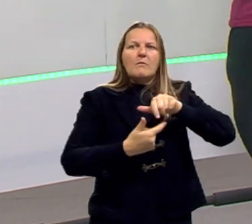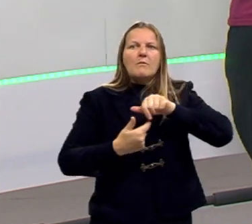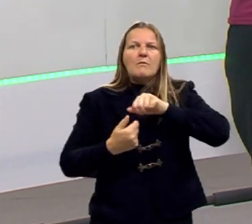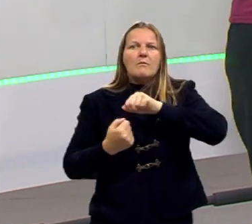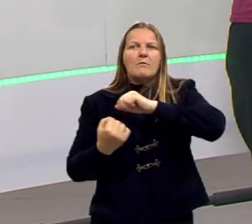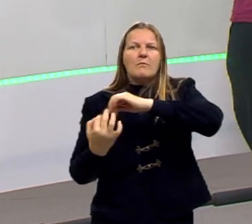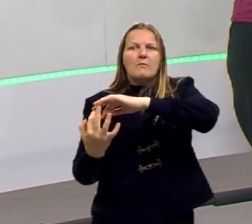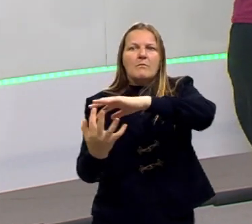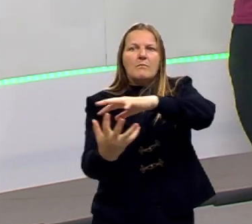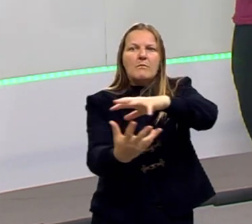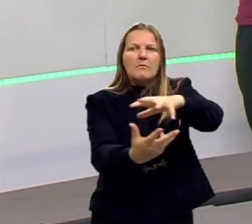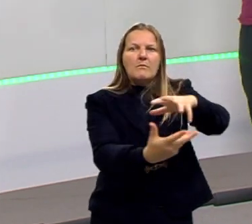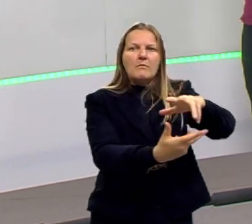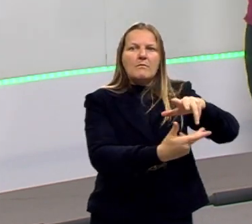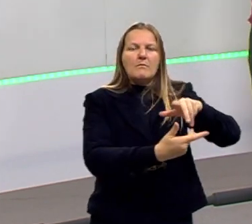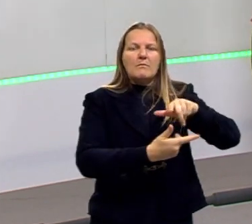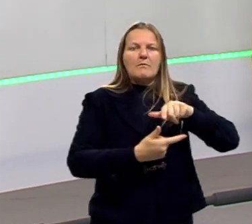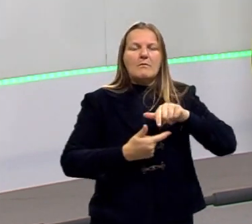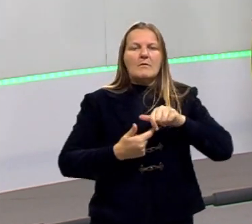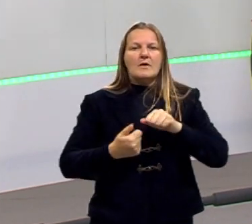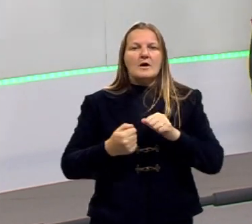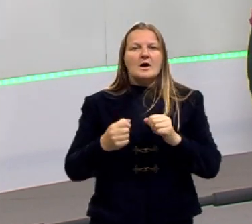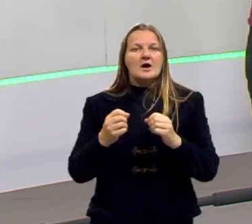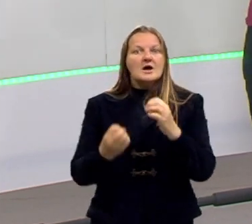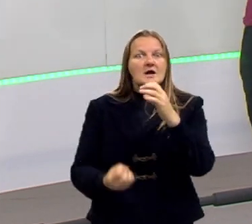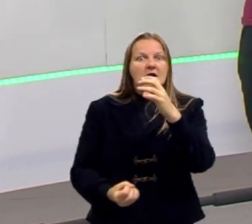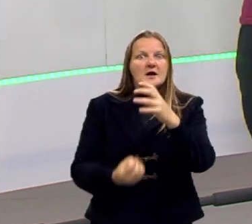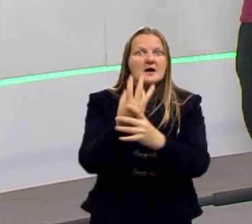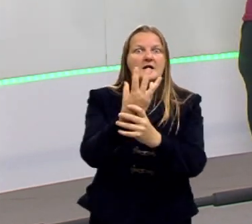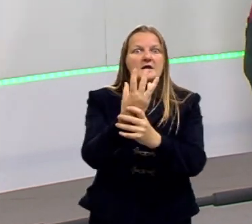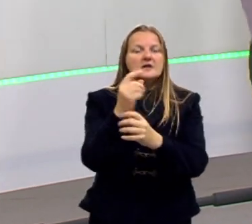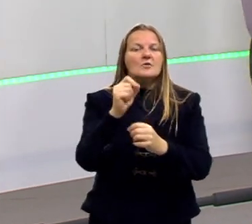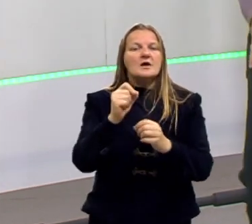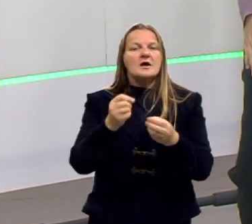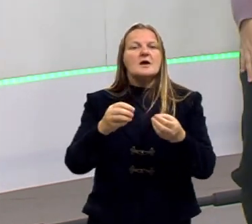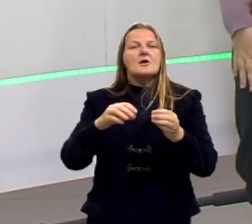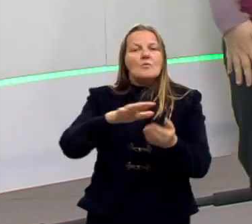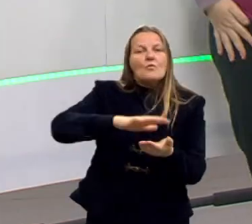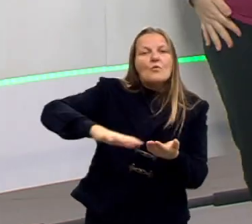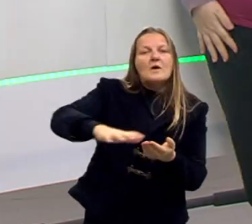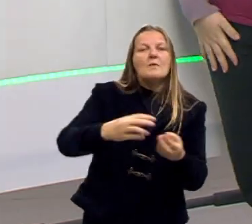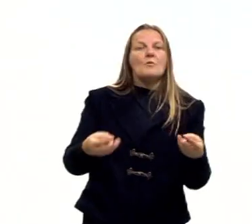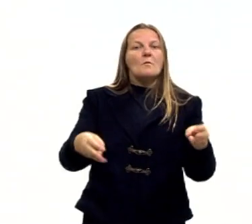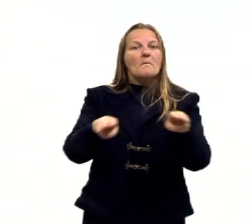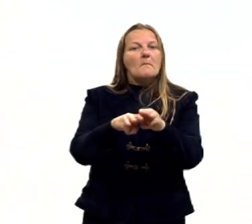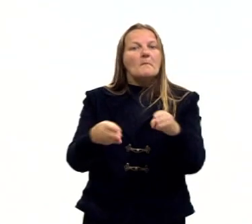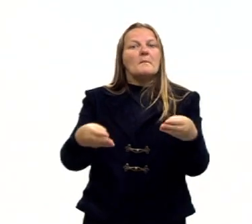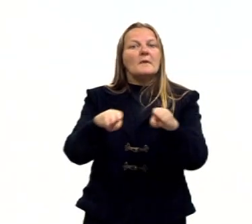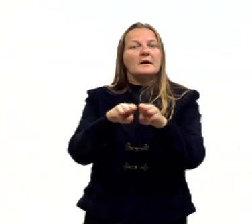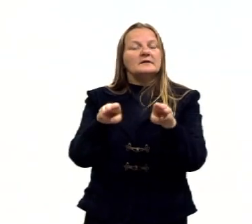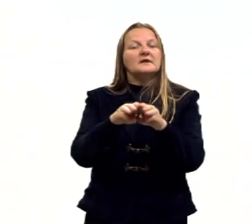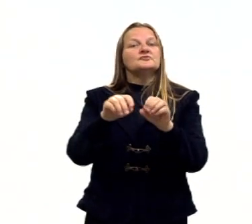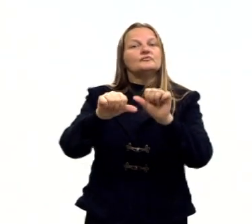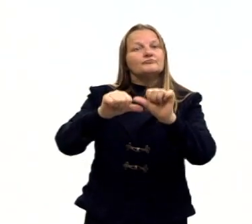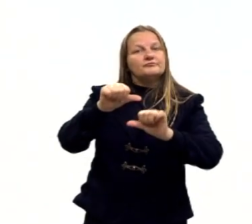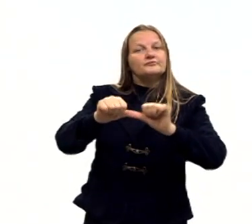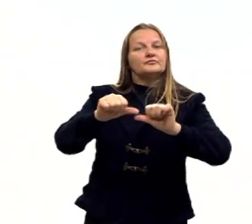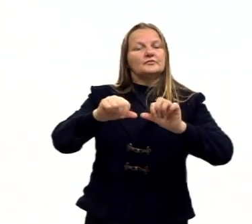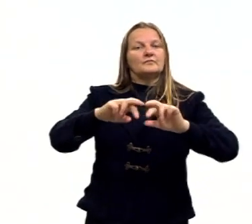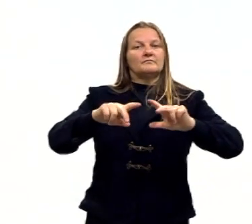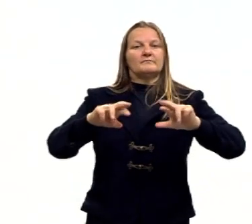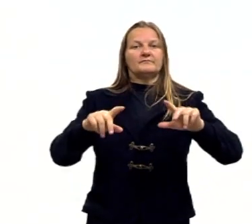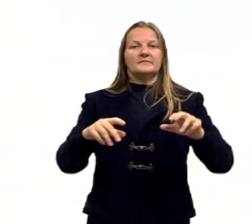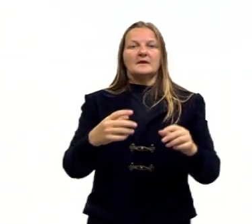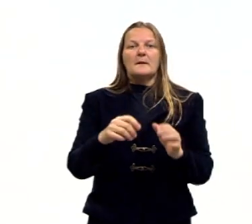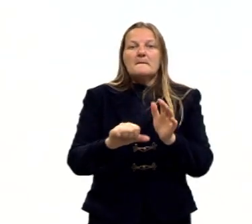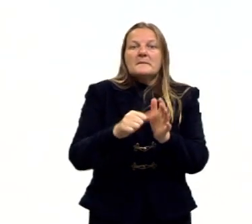esse movimento é que nem o motor vai gerar Então esse campo magnético né E aí vai vai ter essa configuração